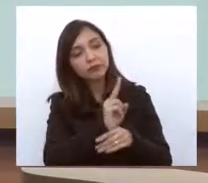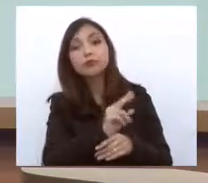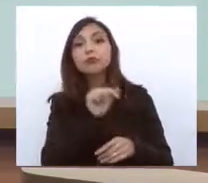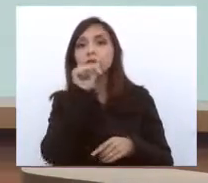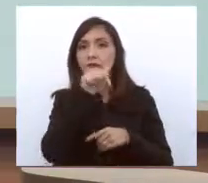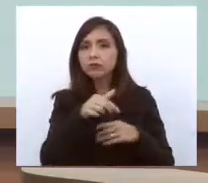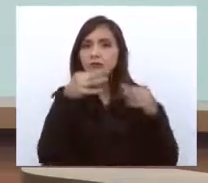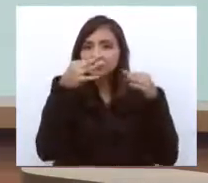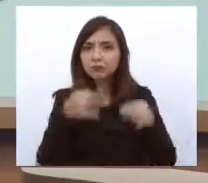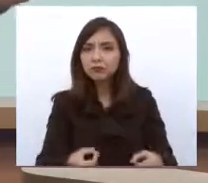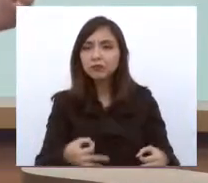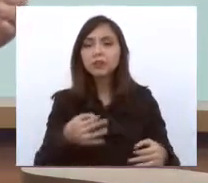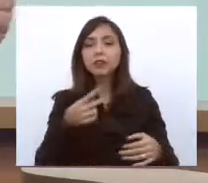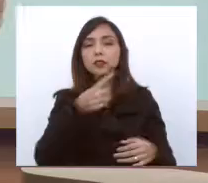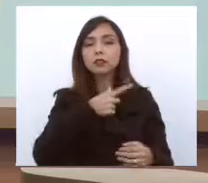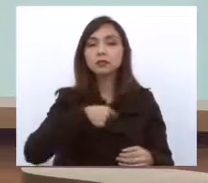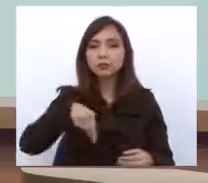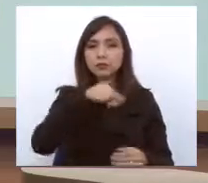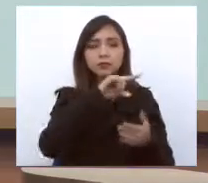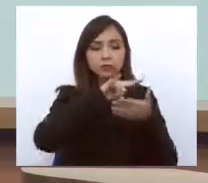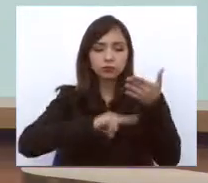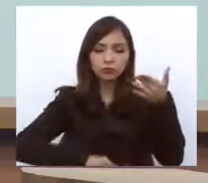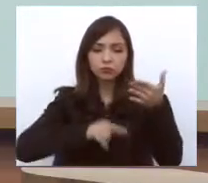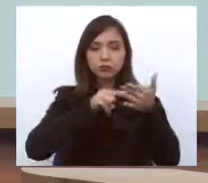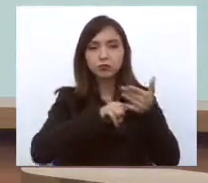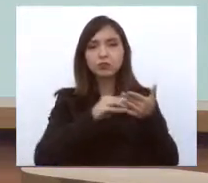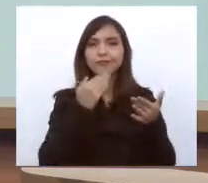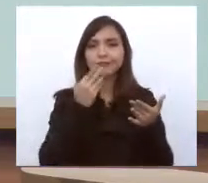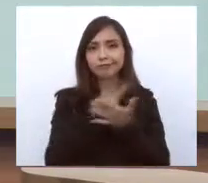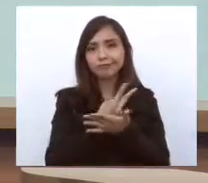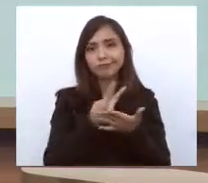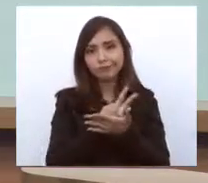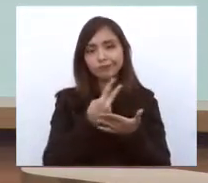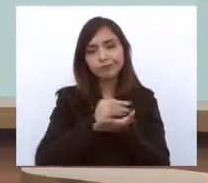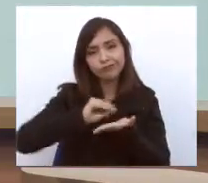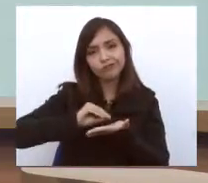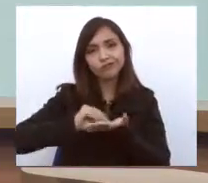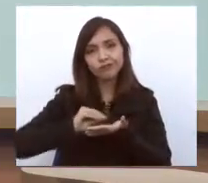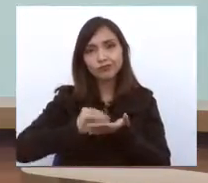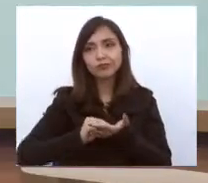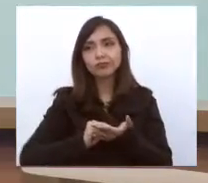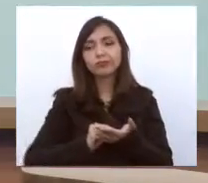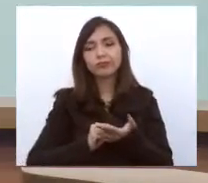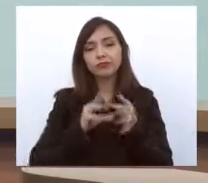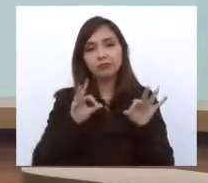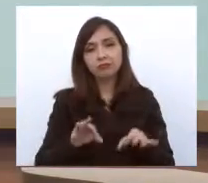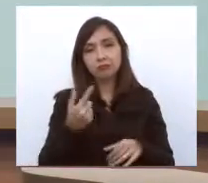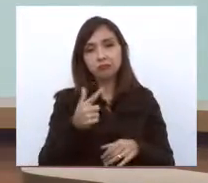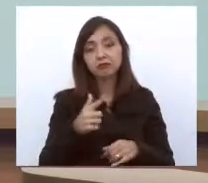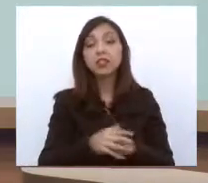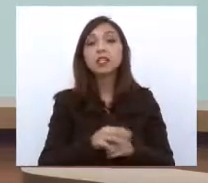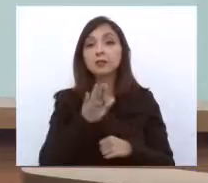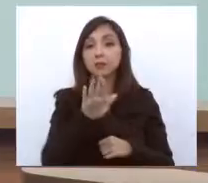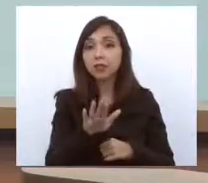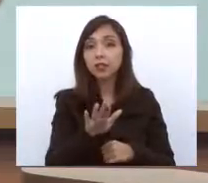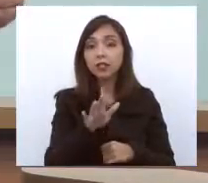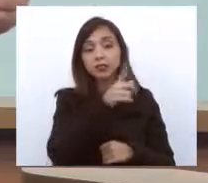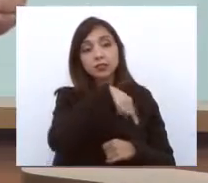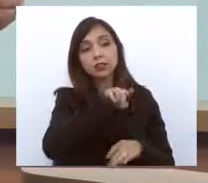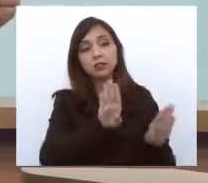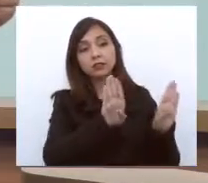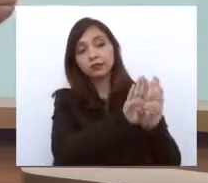que tenho certeza que eles estão com a documentação irregular daquele aterro, entendeu? E